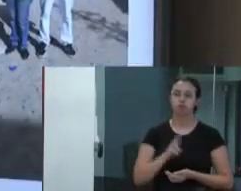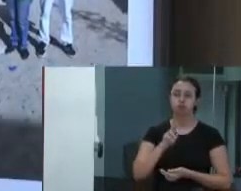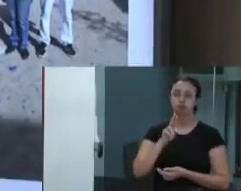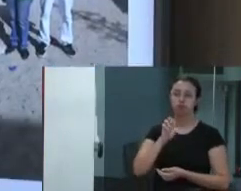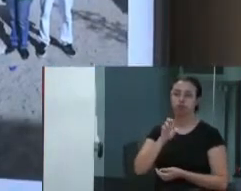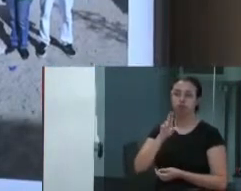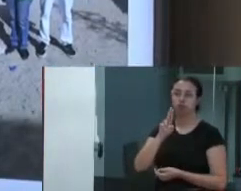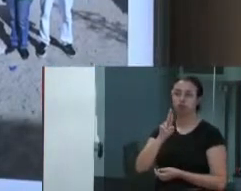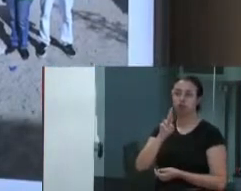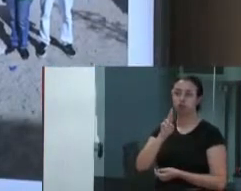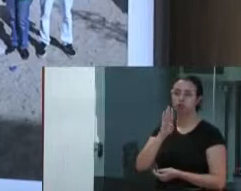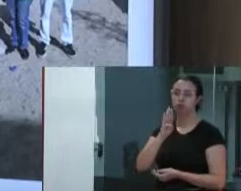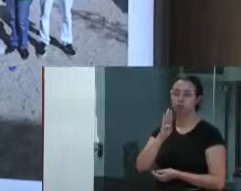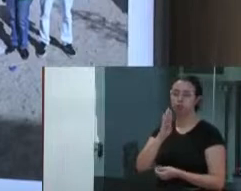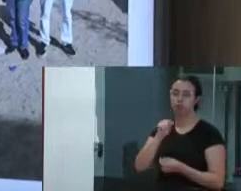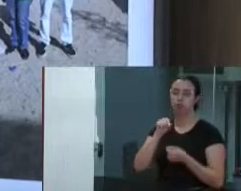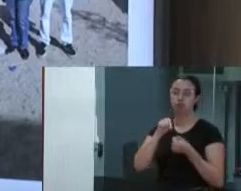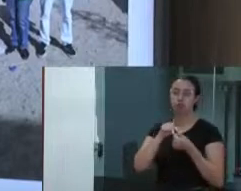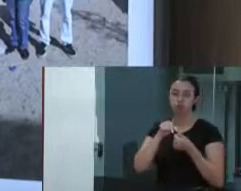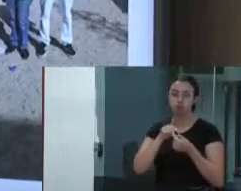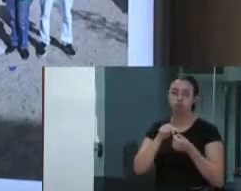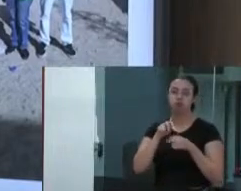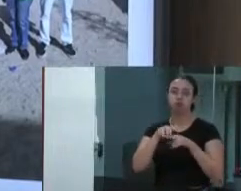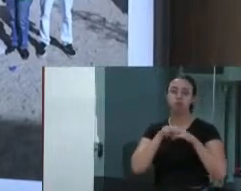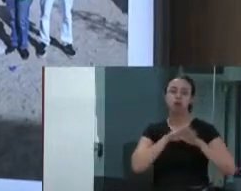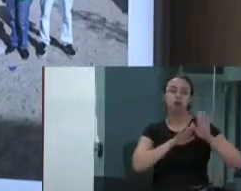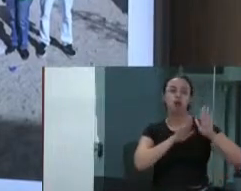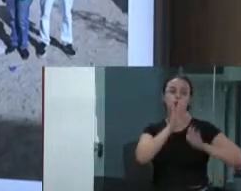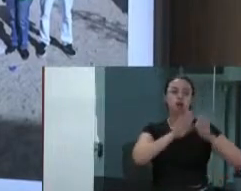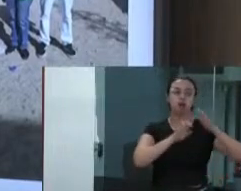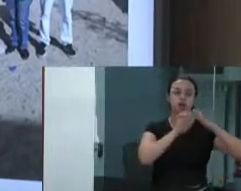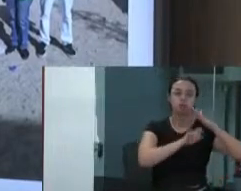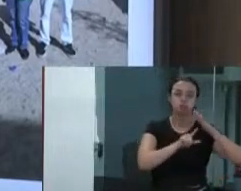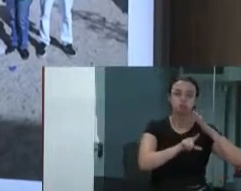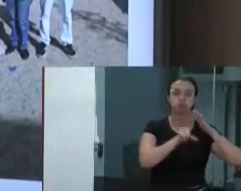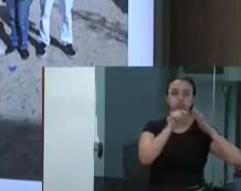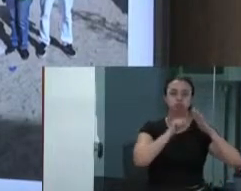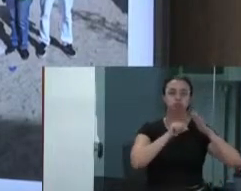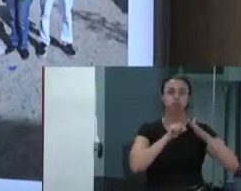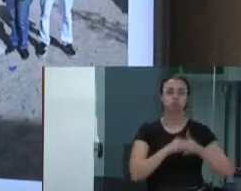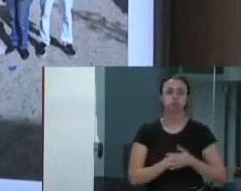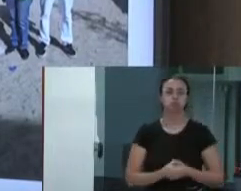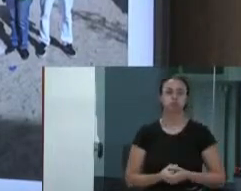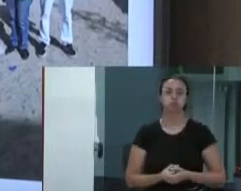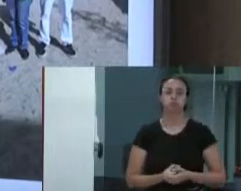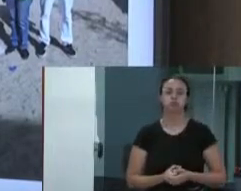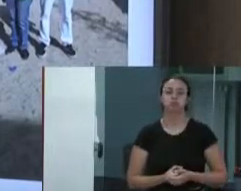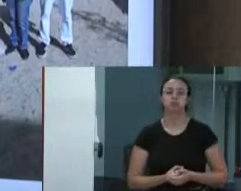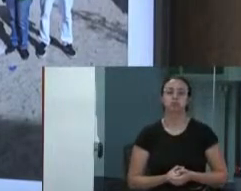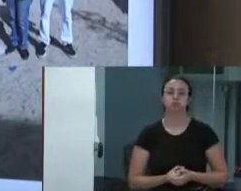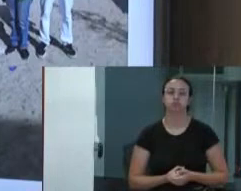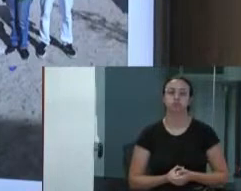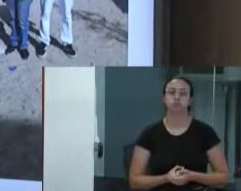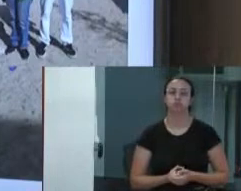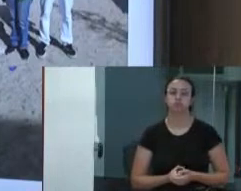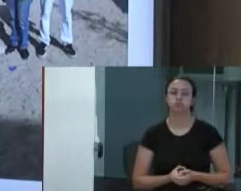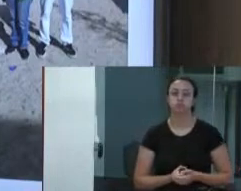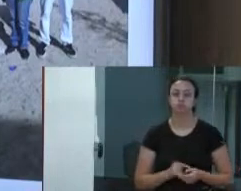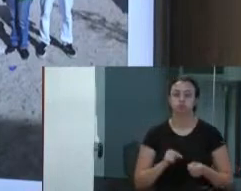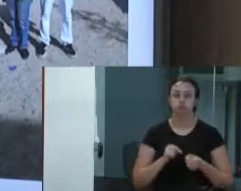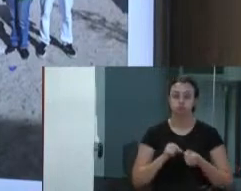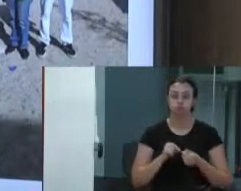O REURB, né, que foi feito através de um processo licitatório, onde a empresa foi contratada para executar